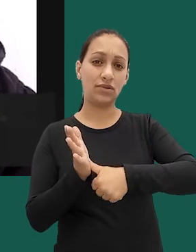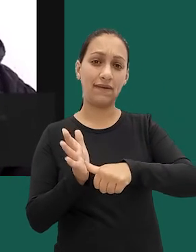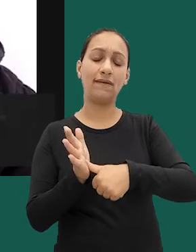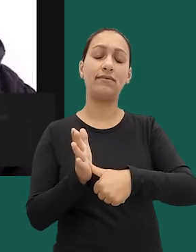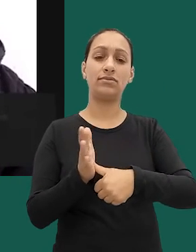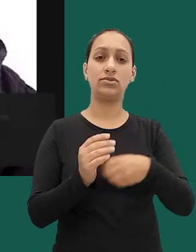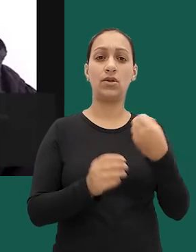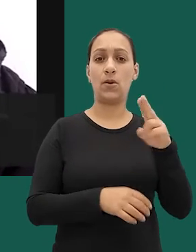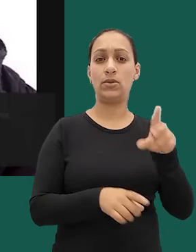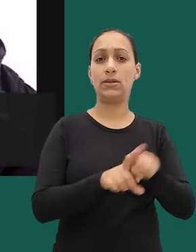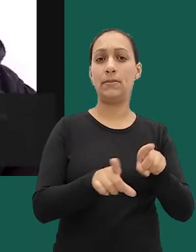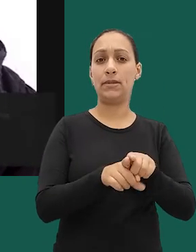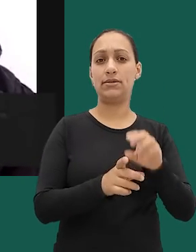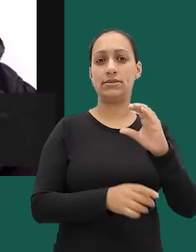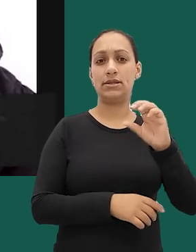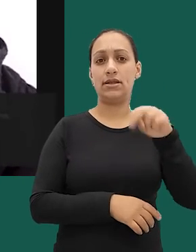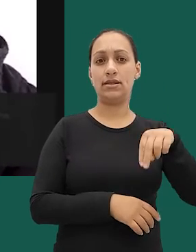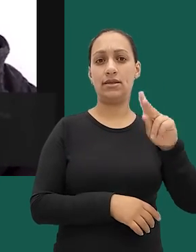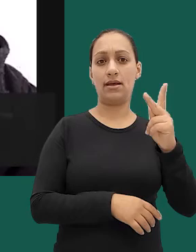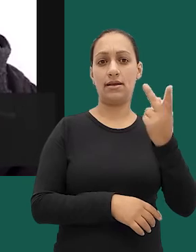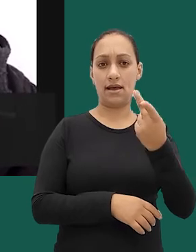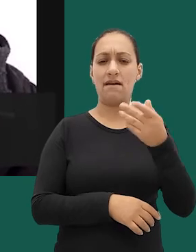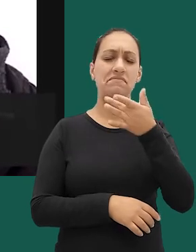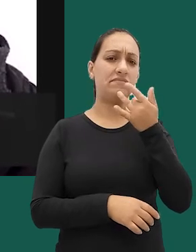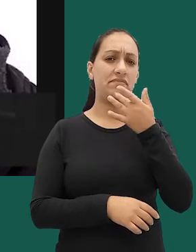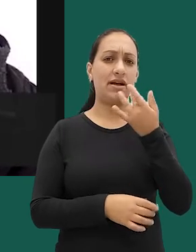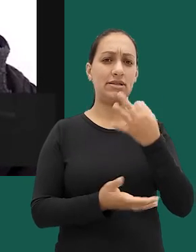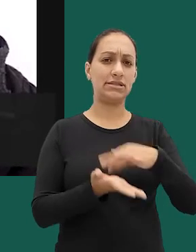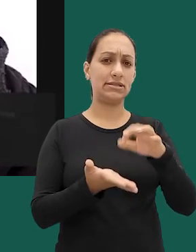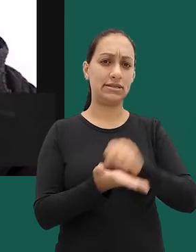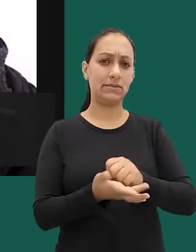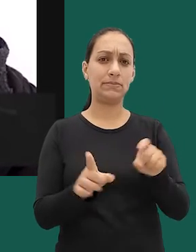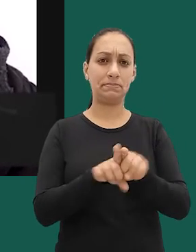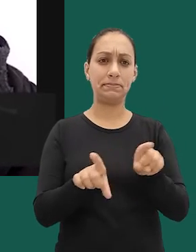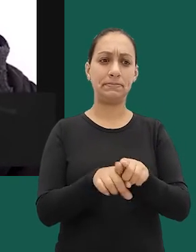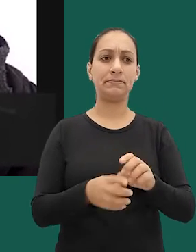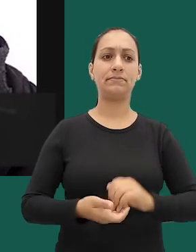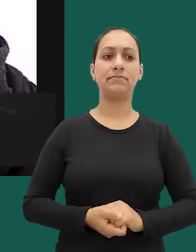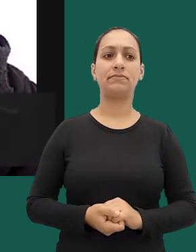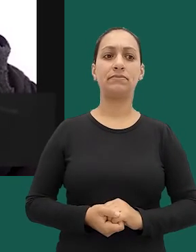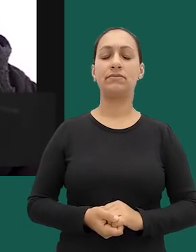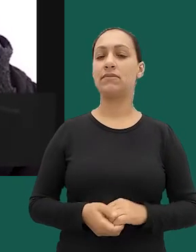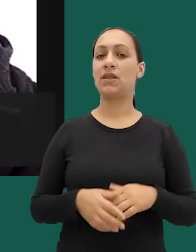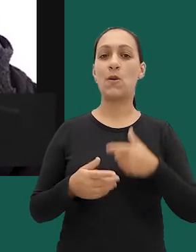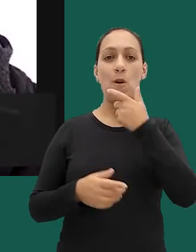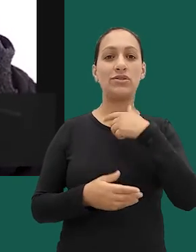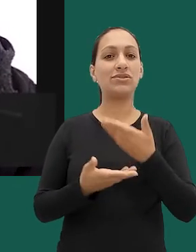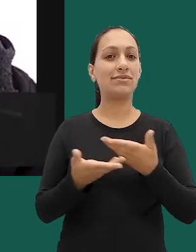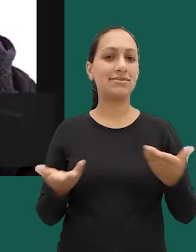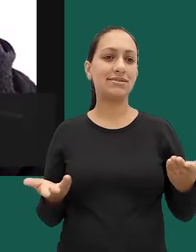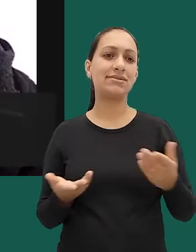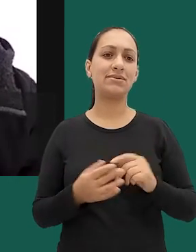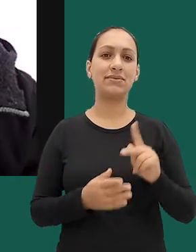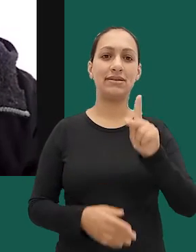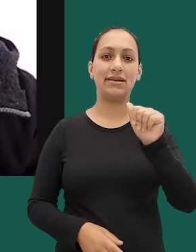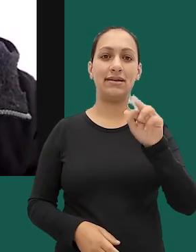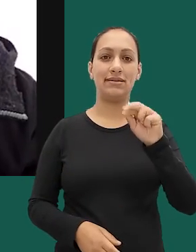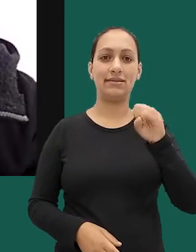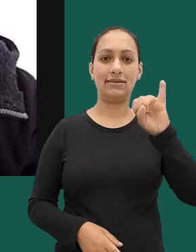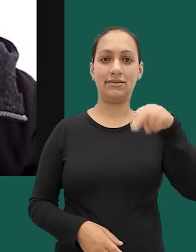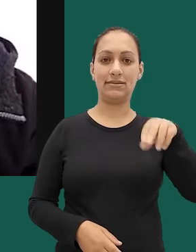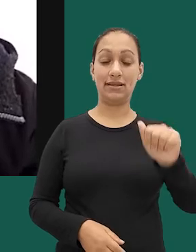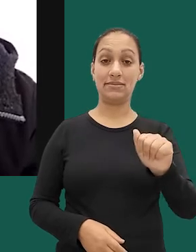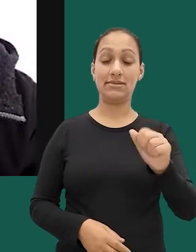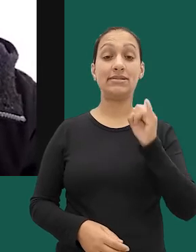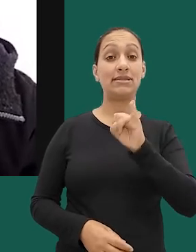ou a CNH, né? Então é bem fácil de fazer a inscrição também. Eu acho que no mais era isso, Karina. Qualquer coisa, se